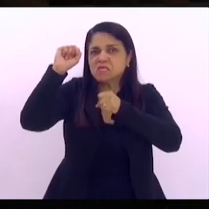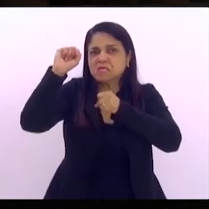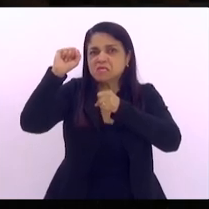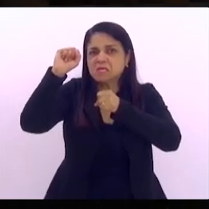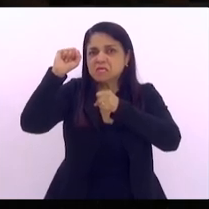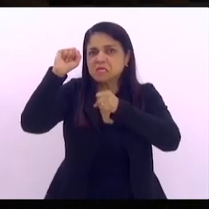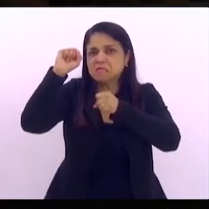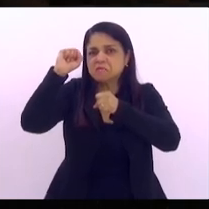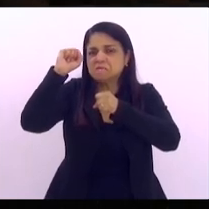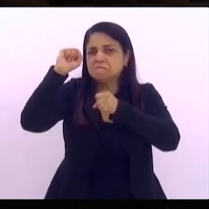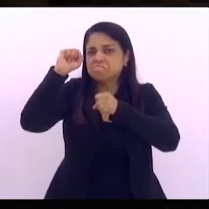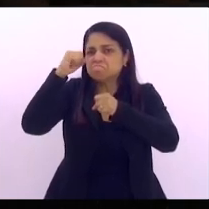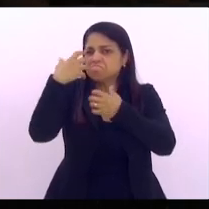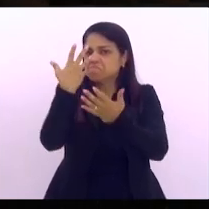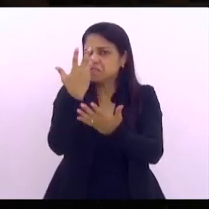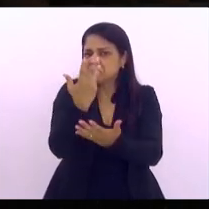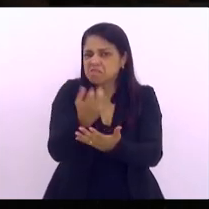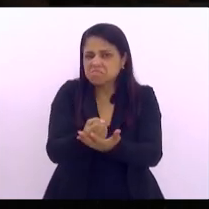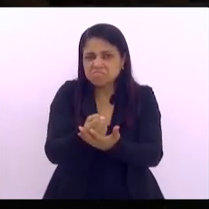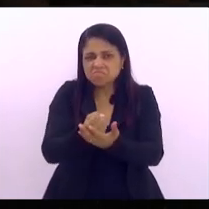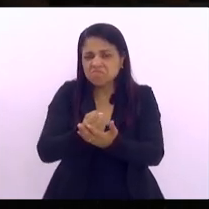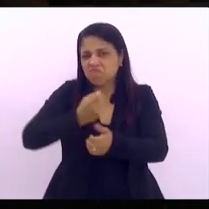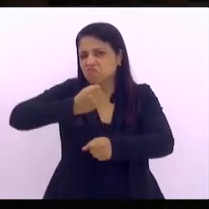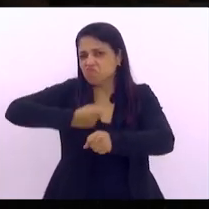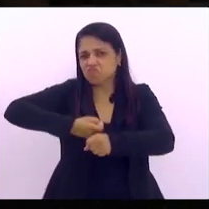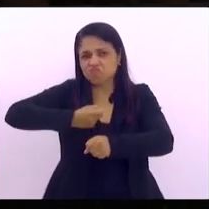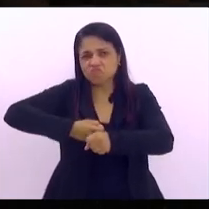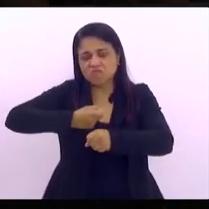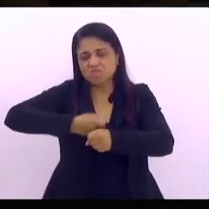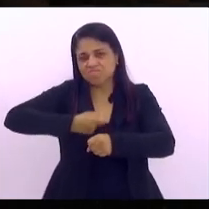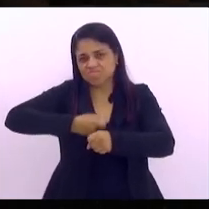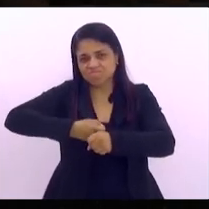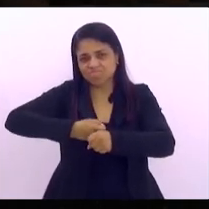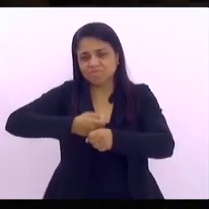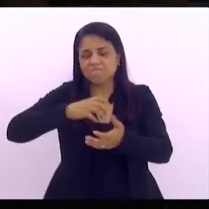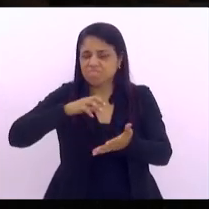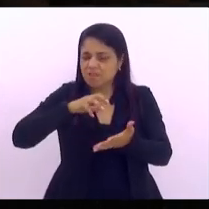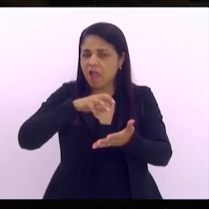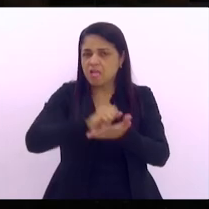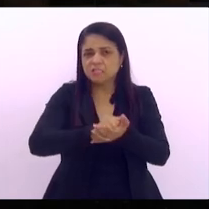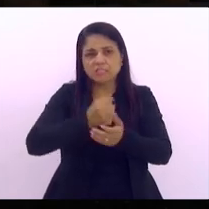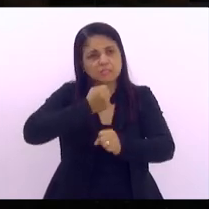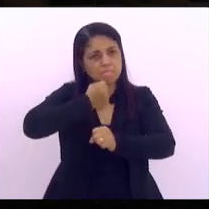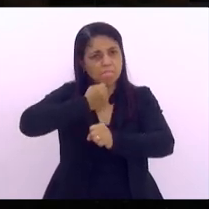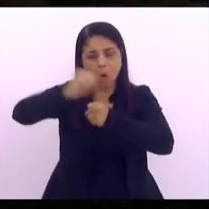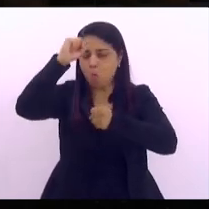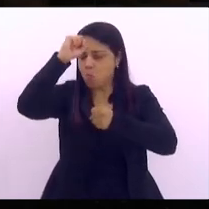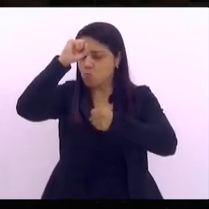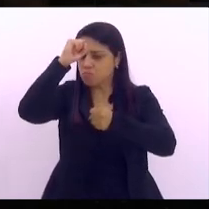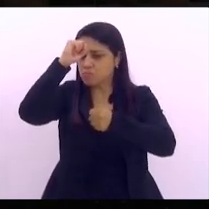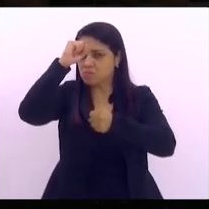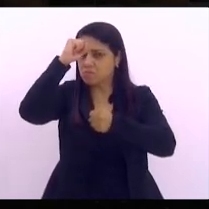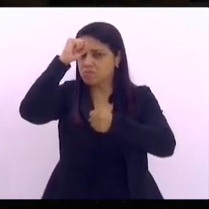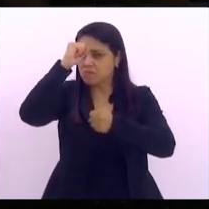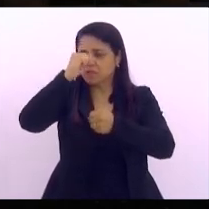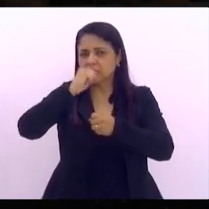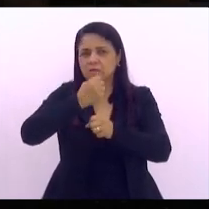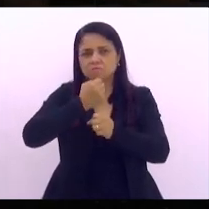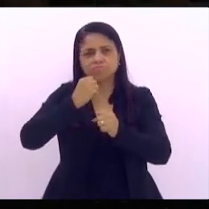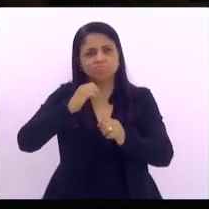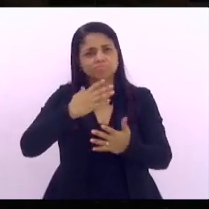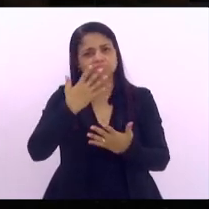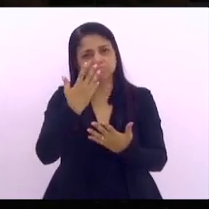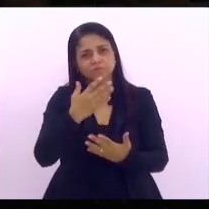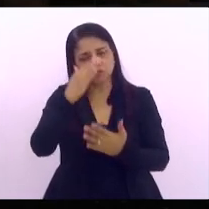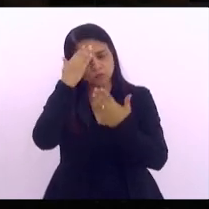tanta ignomínia praticada, tem que ficar aqui registrada. Não a barbárie, senhor presidente. Muito